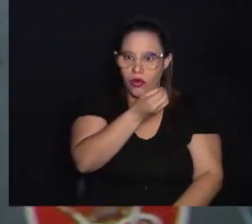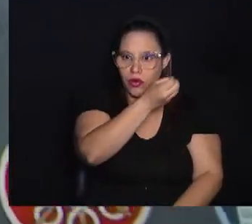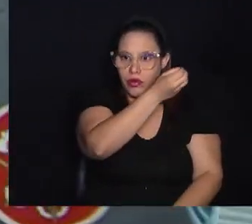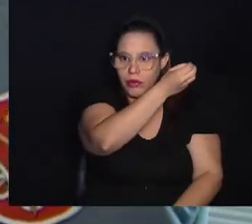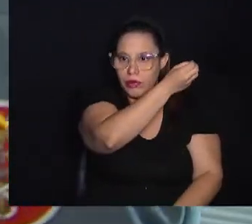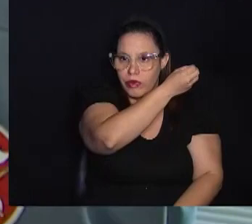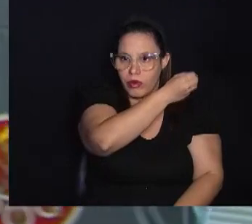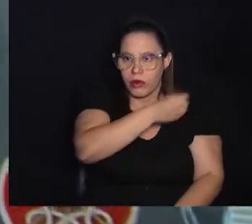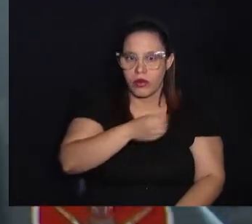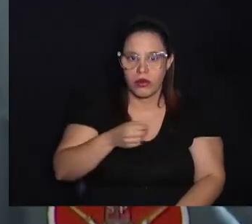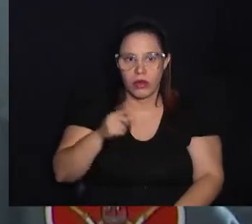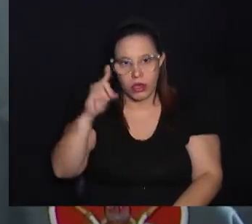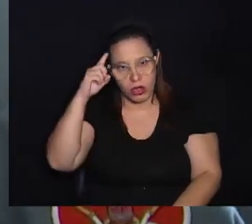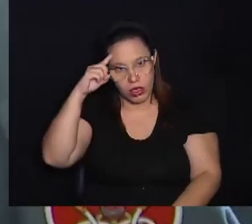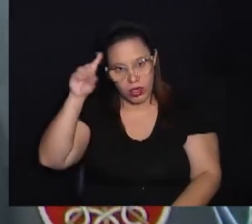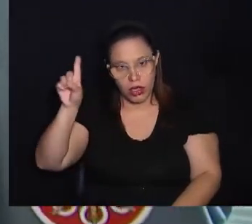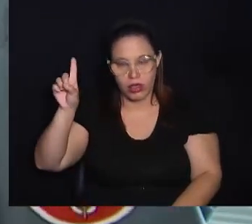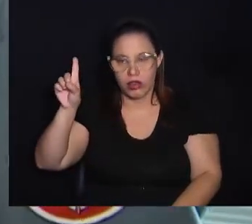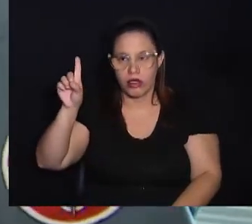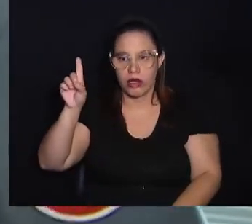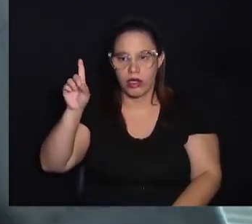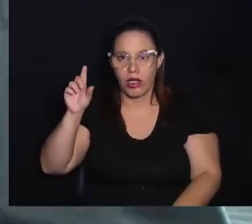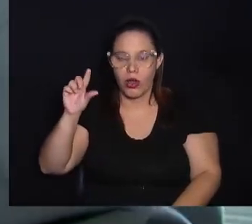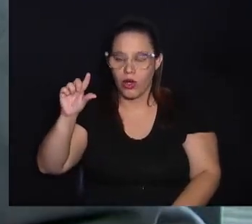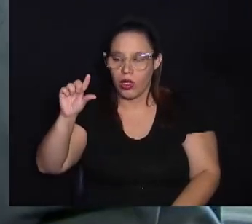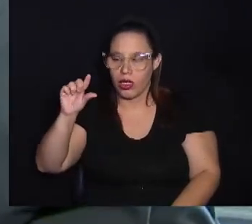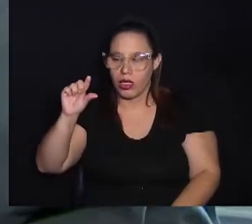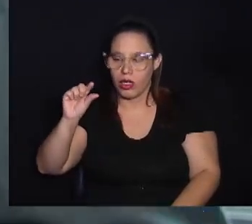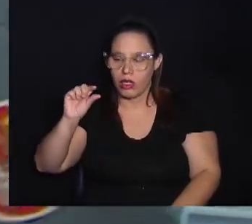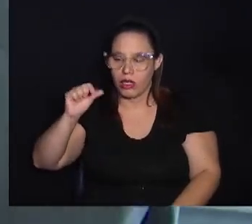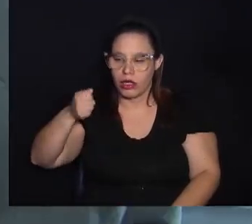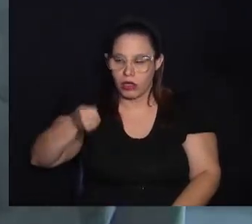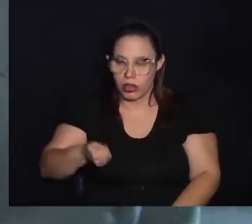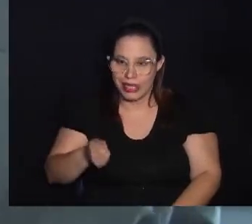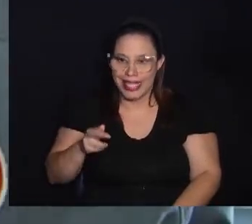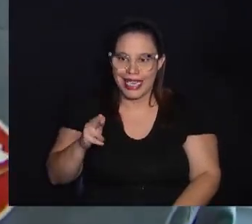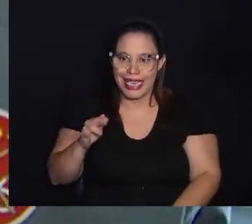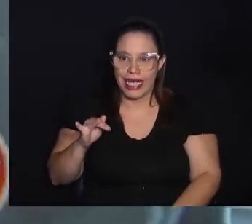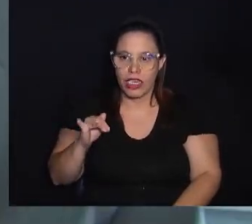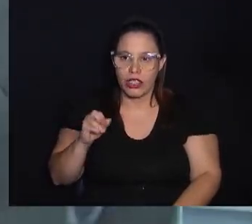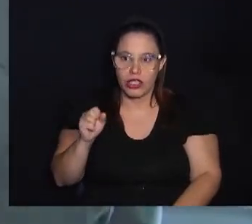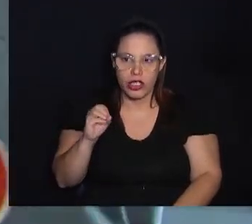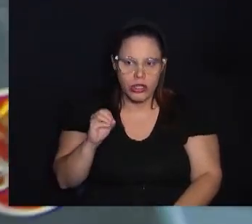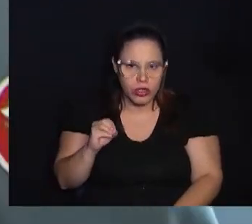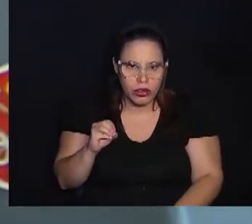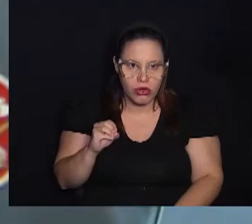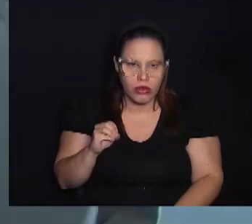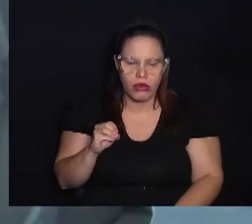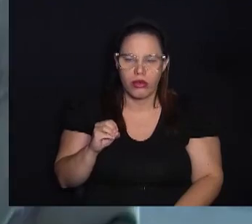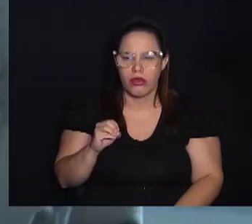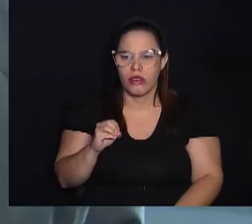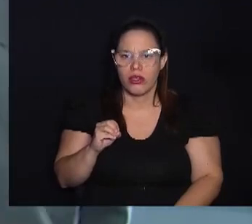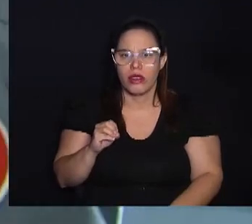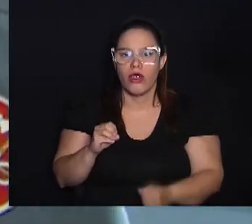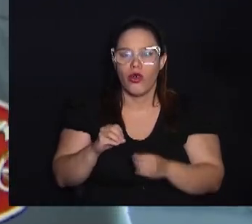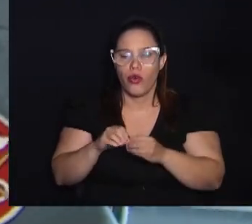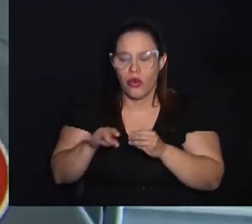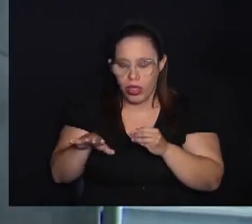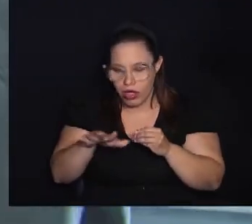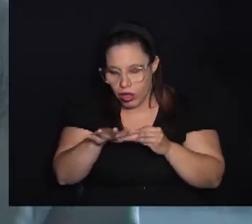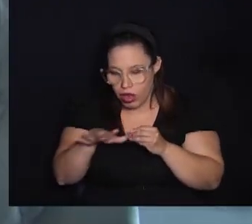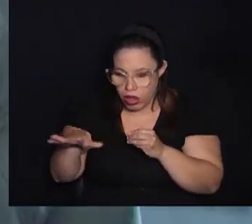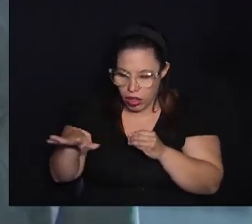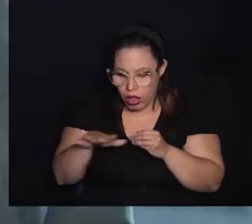ficar alguns dias fora, vai lá, desliga o registro, tranquilo, porque se tiver qualquer tipo de vazamento ou acontecer